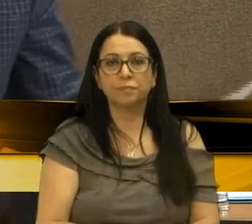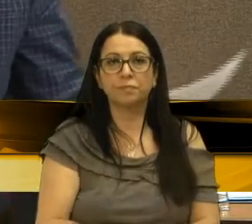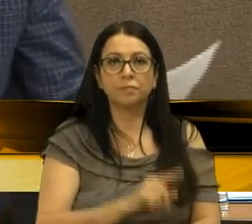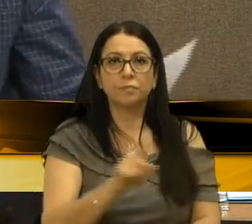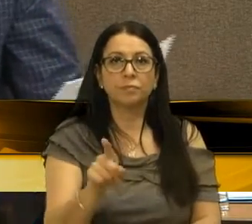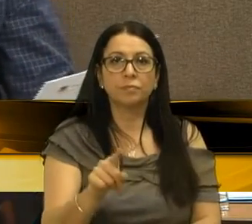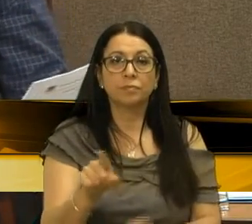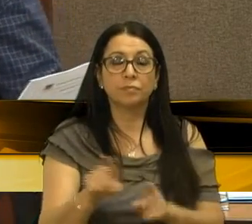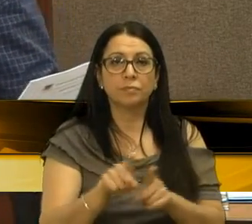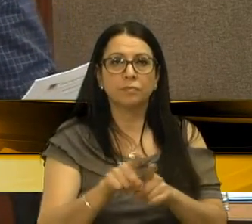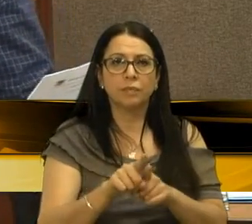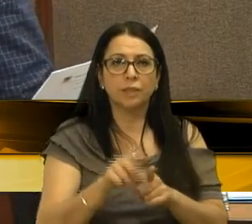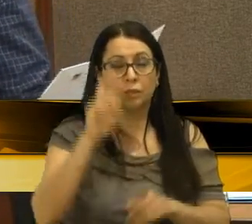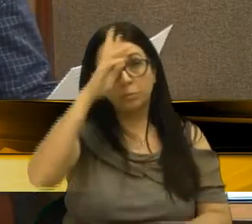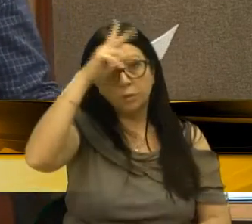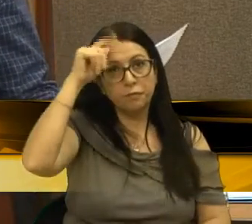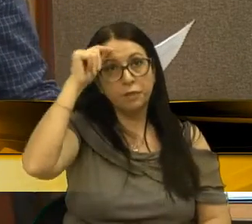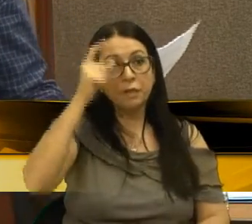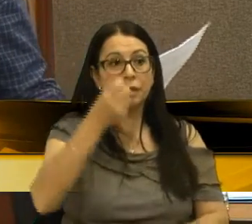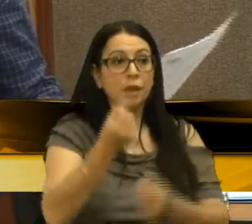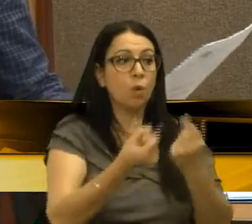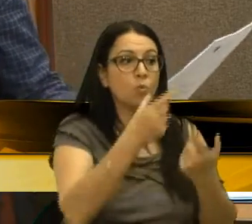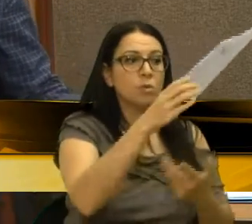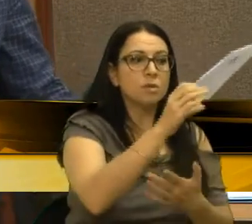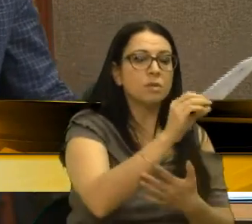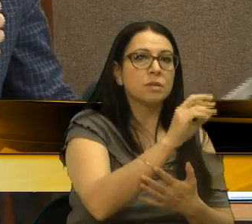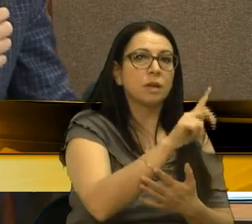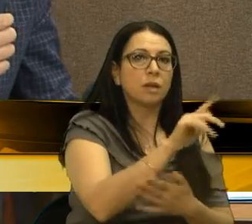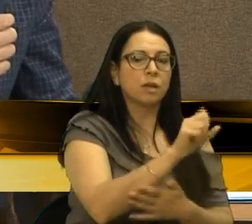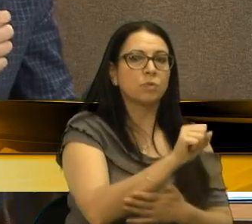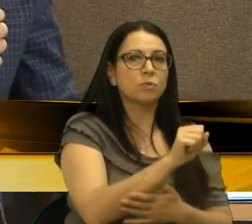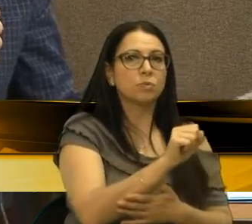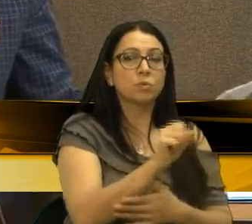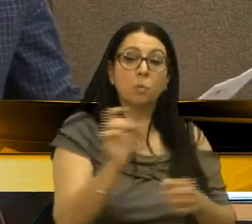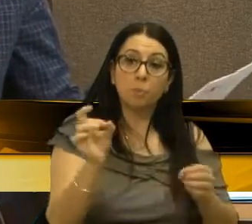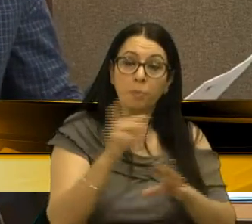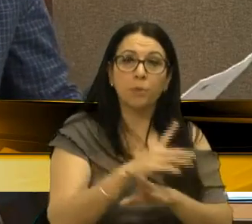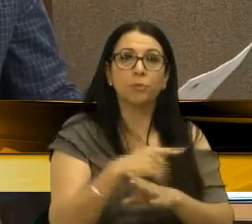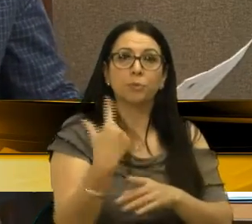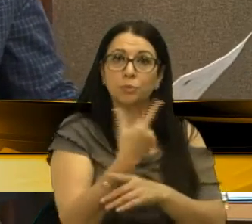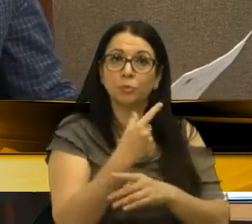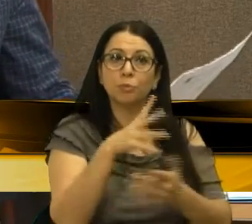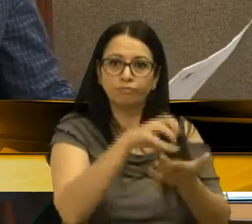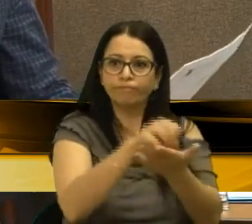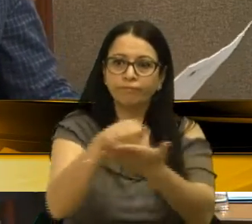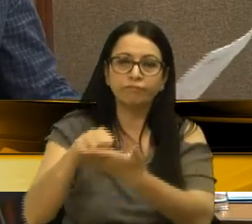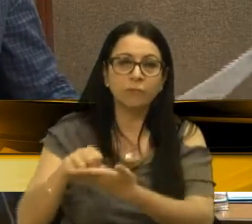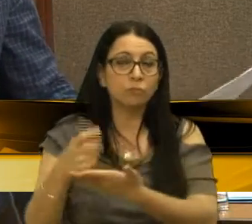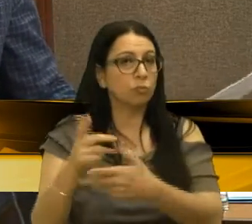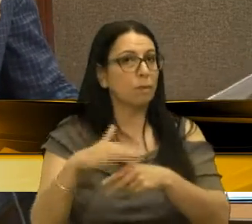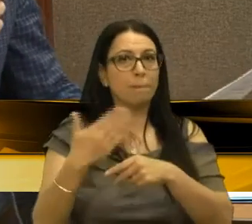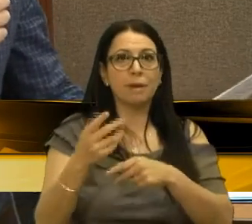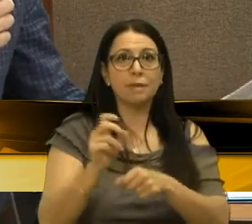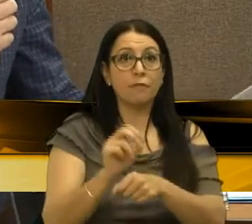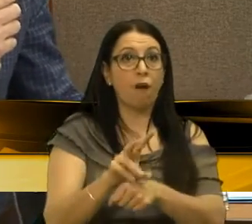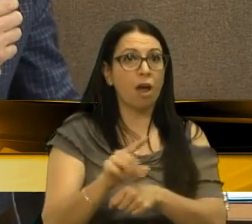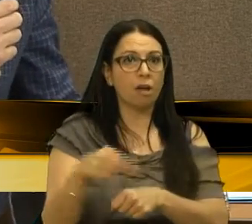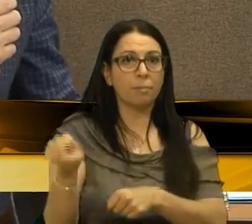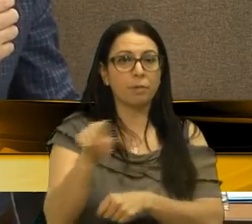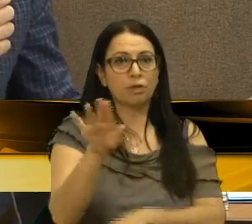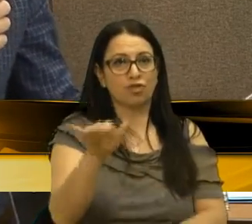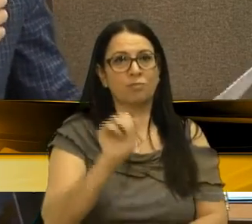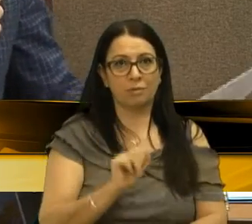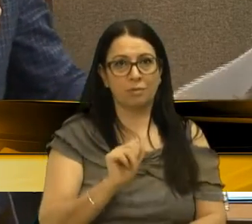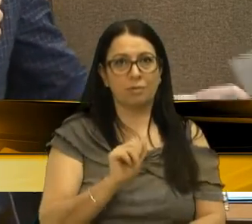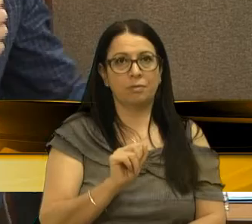também o prefeito que alguns cargos estão totalmente ocupados, né, e não se tem mais vagas para nomear,